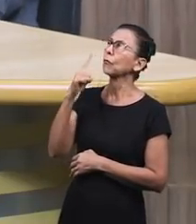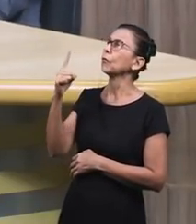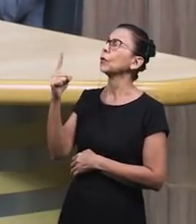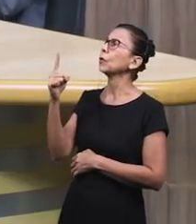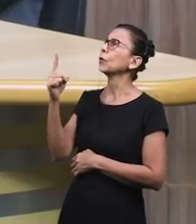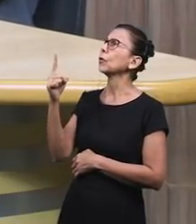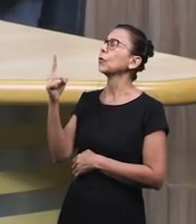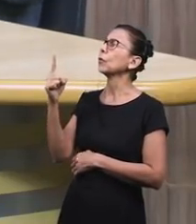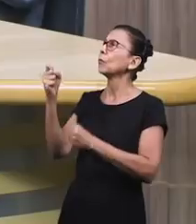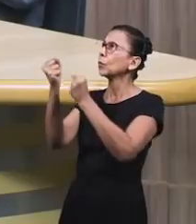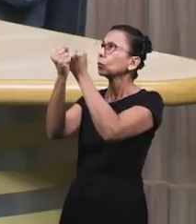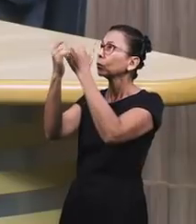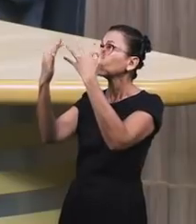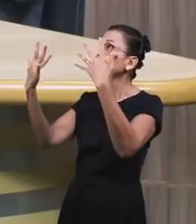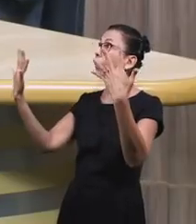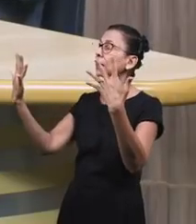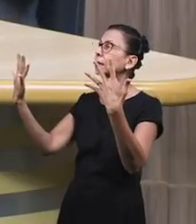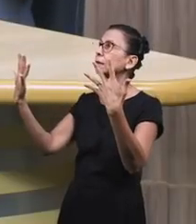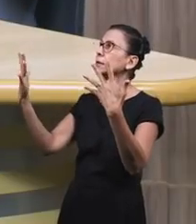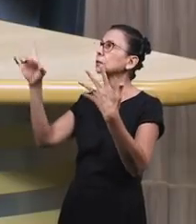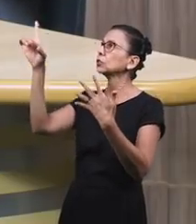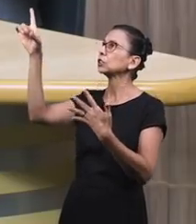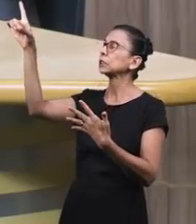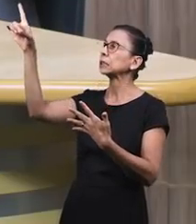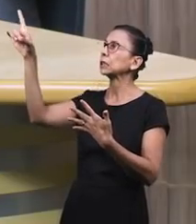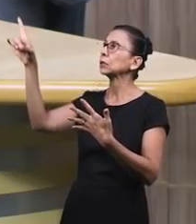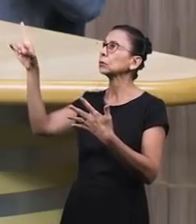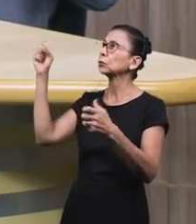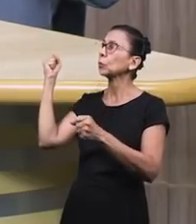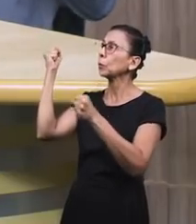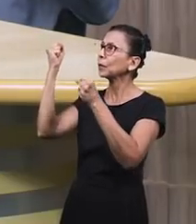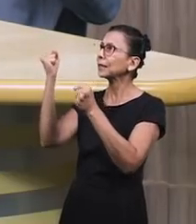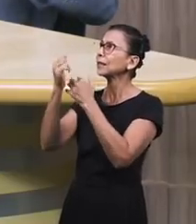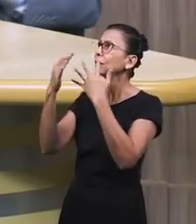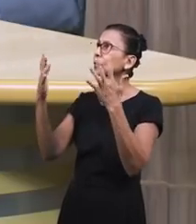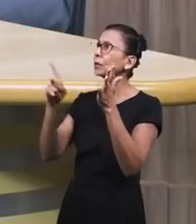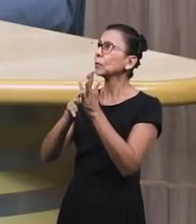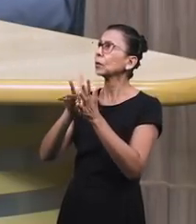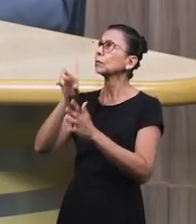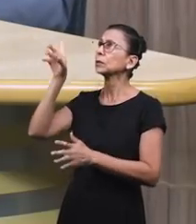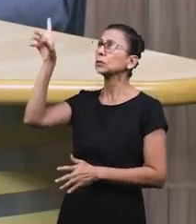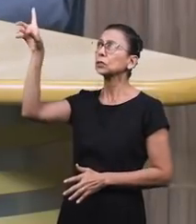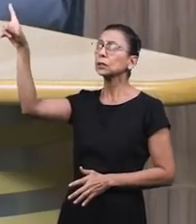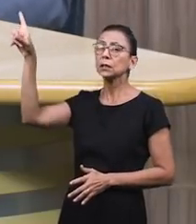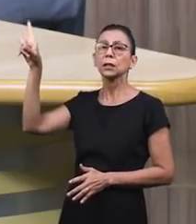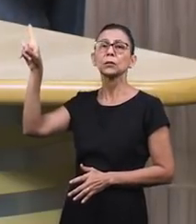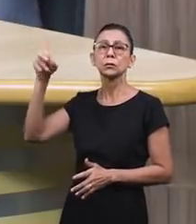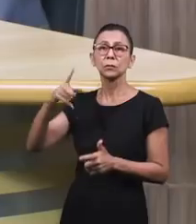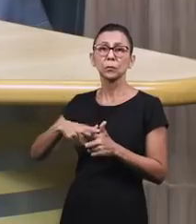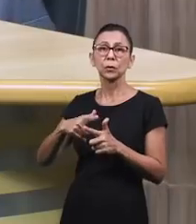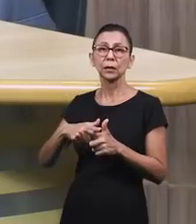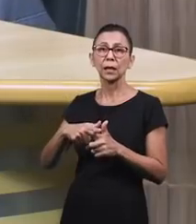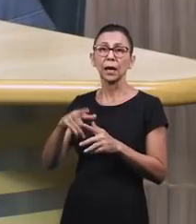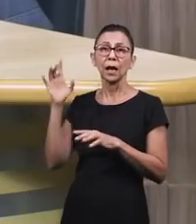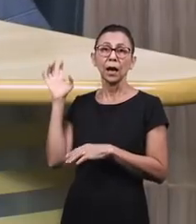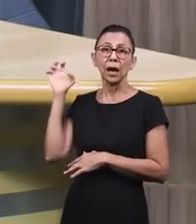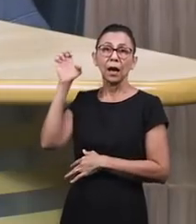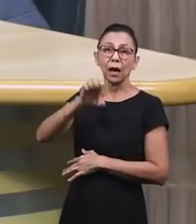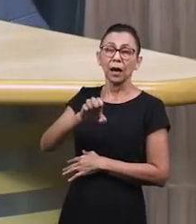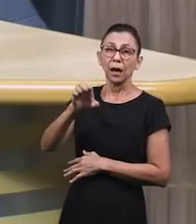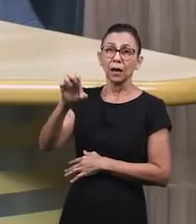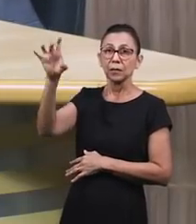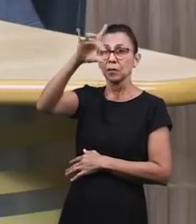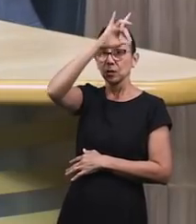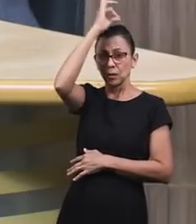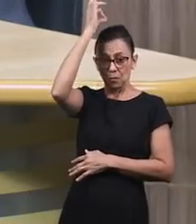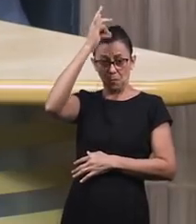expressão foi clara, ele viu a glória de Deus. E naquele momento ali, já está uma que já estava cheio do Espírito Santo, já é um homem cheio do Espírito Santo. E agora nós vemos aqui o